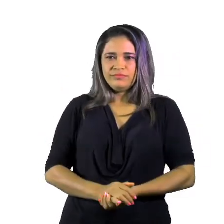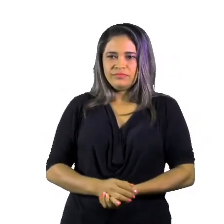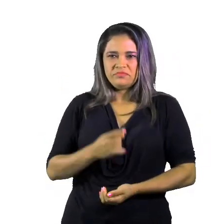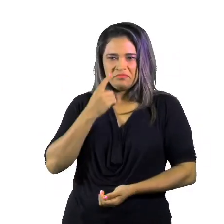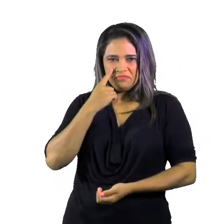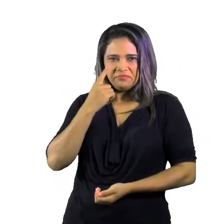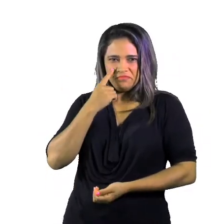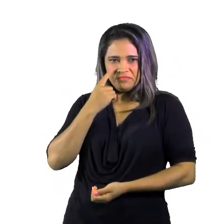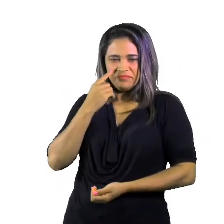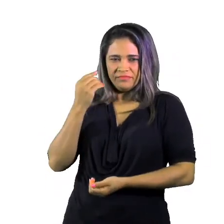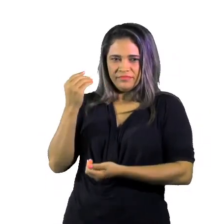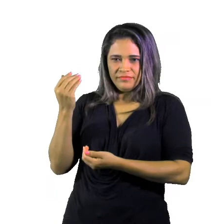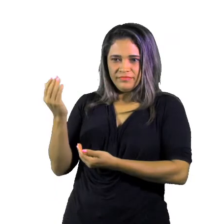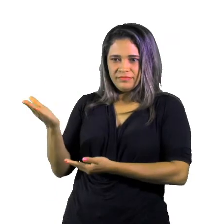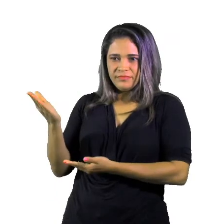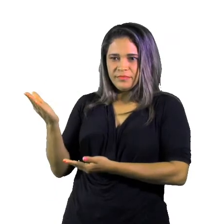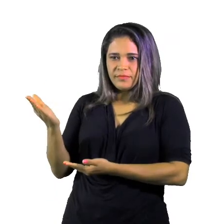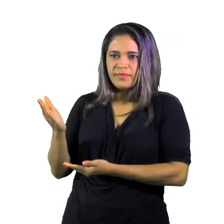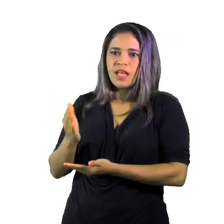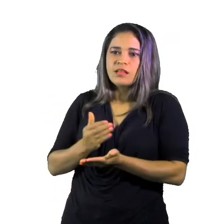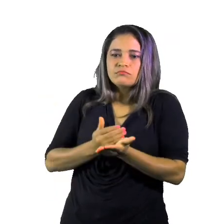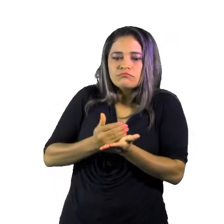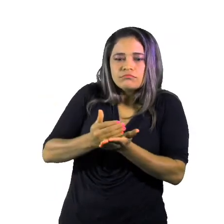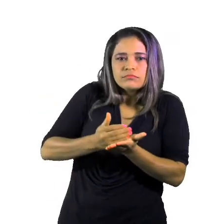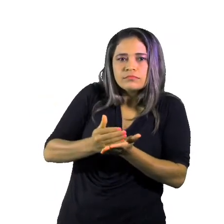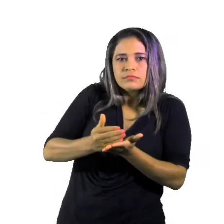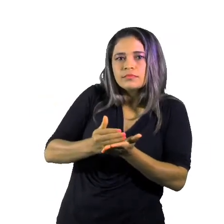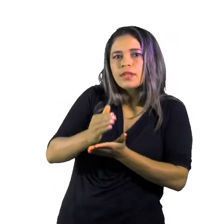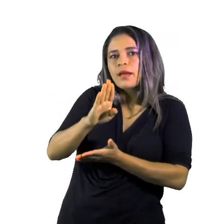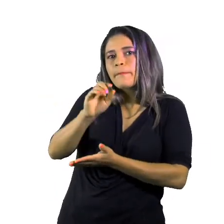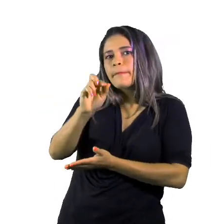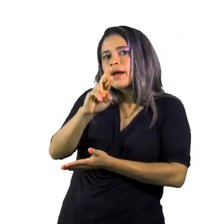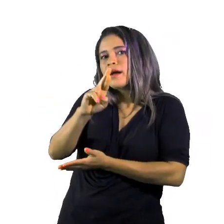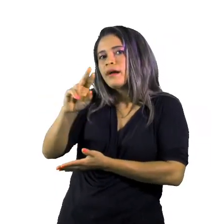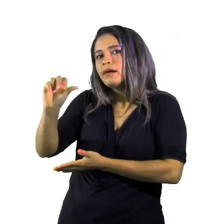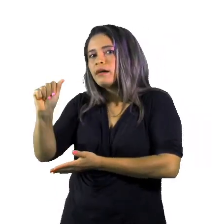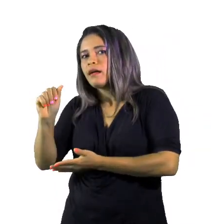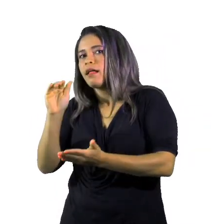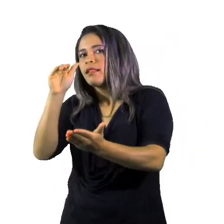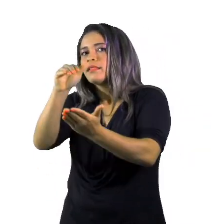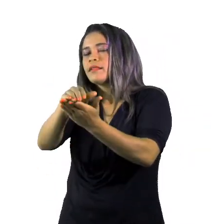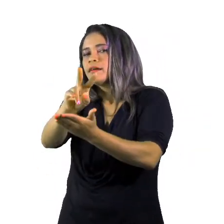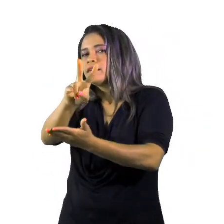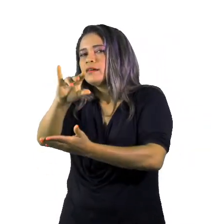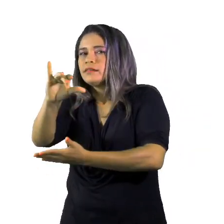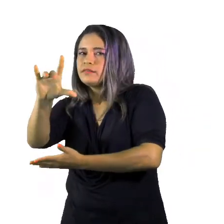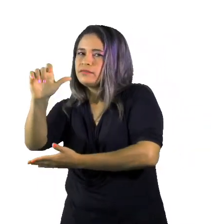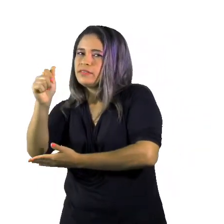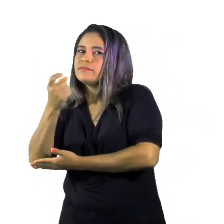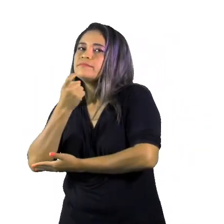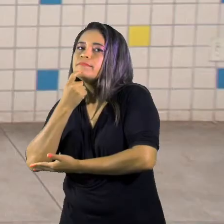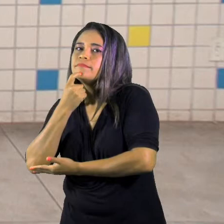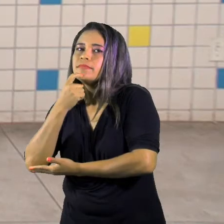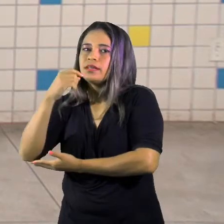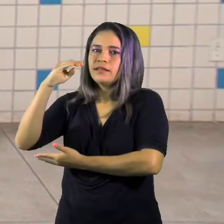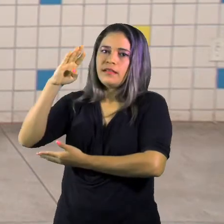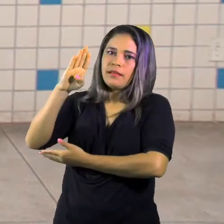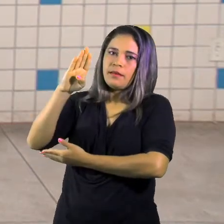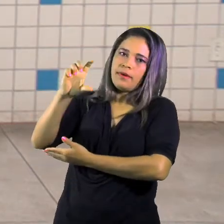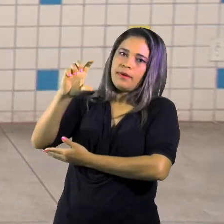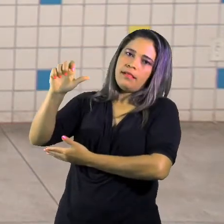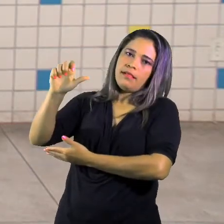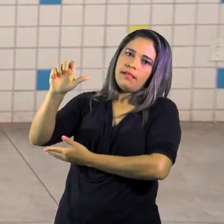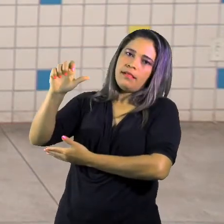desde de Barra do Garça até Vila do Conde, próximo a Belém do Pará. O